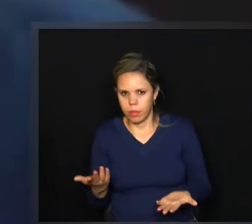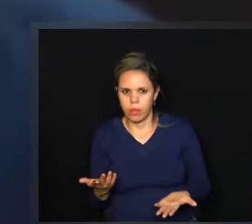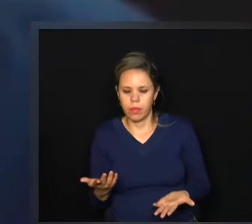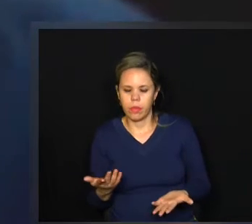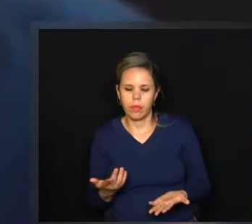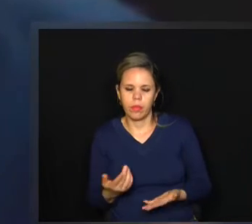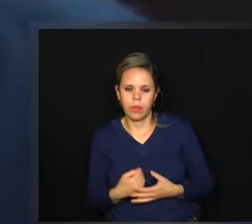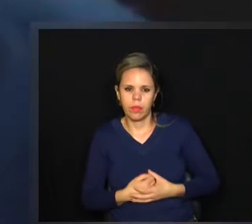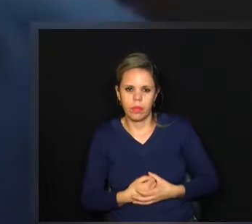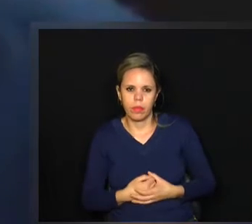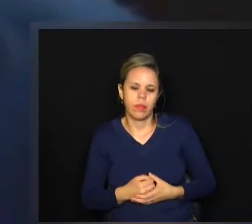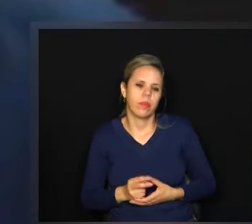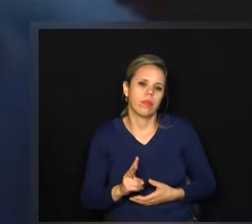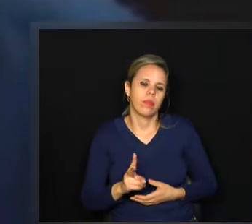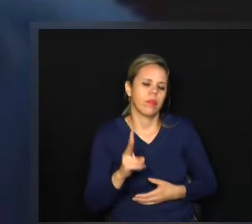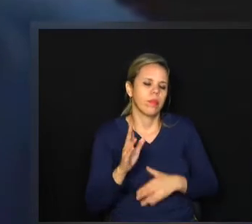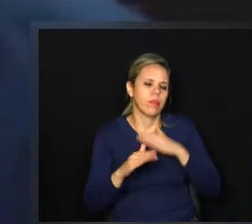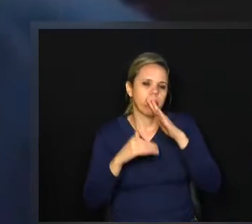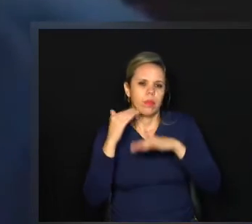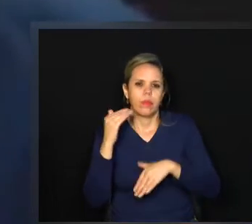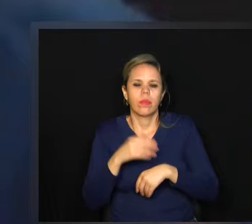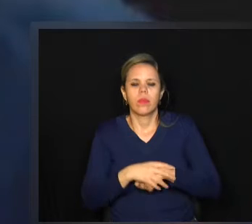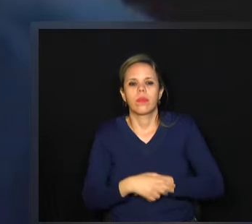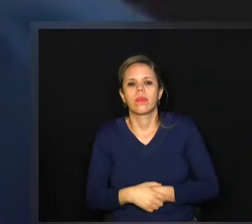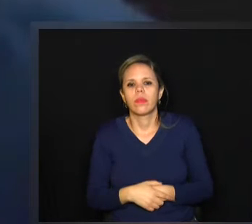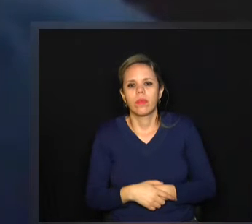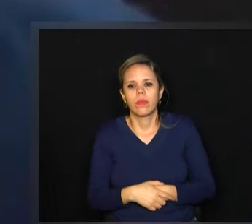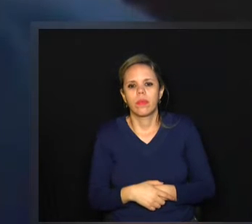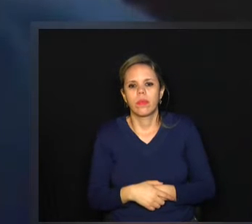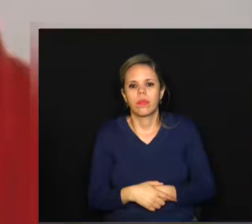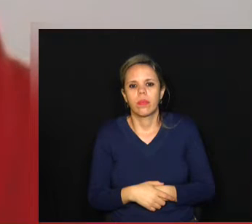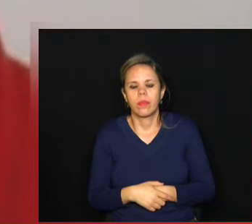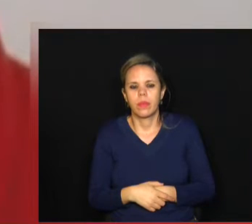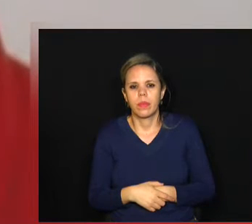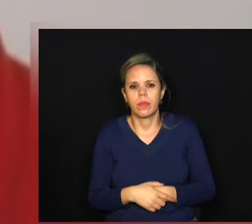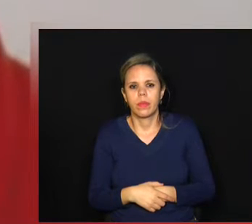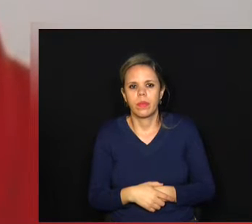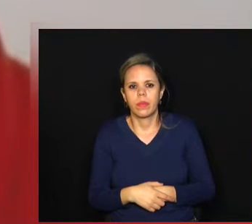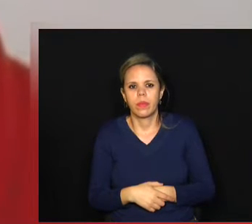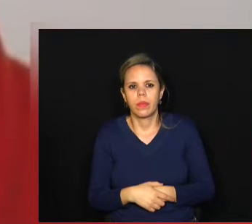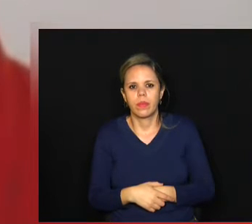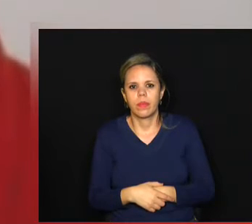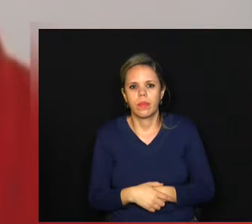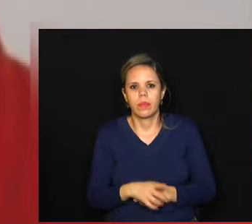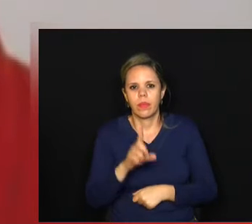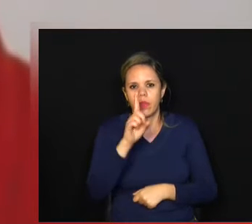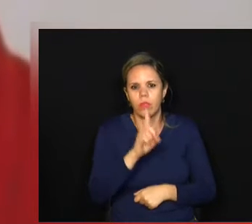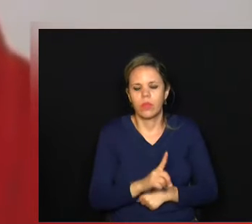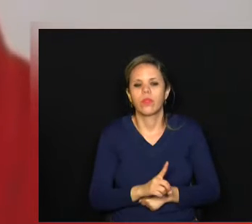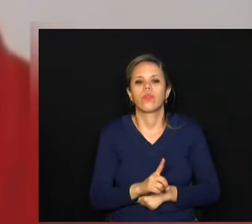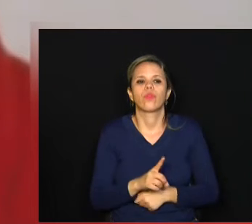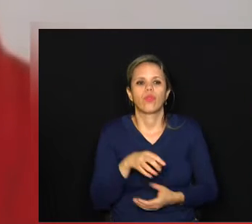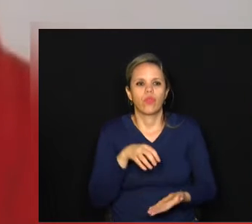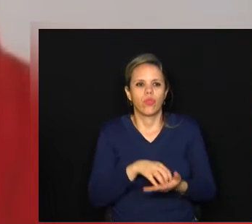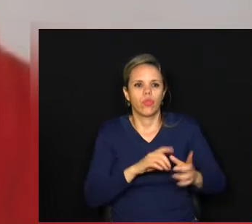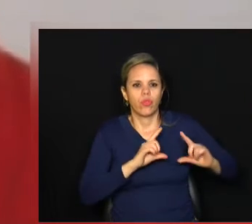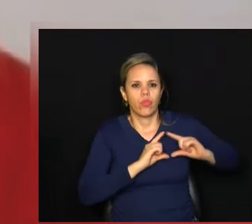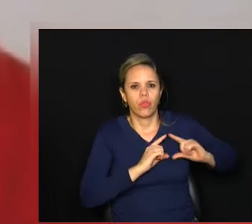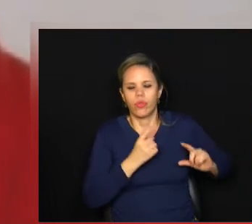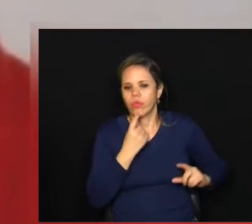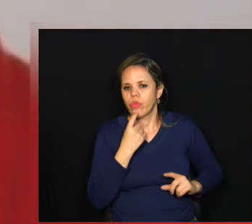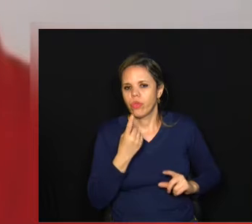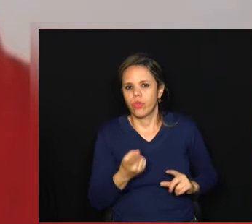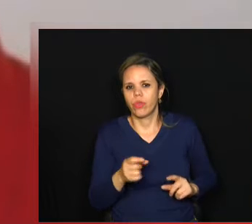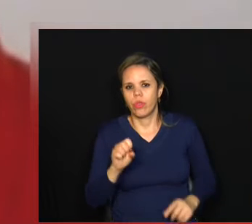gente continue evoluindo, nessas questões. Segundo o diretor da Defesa Civil de Campinas,